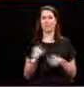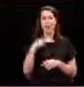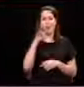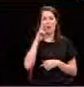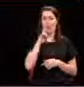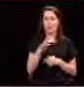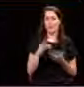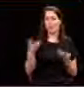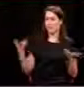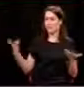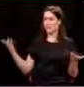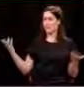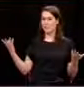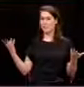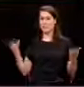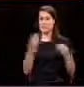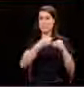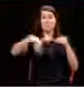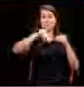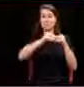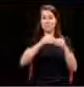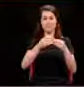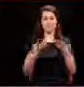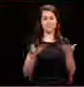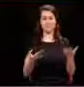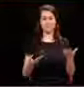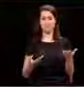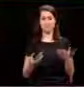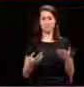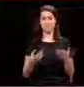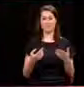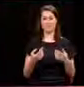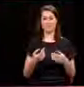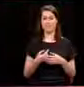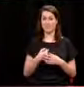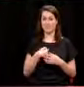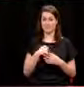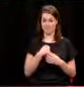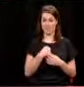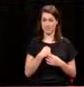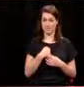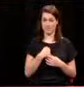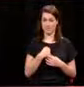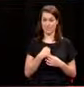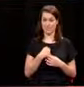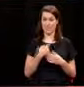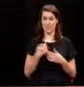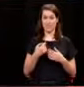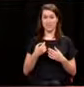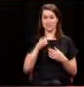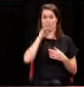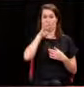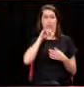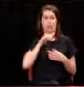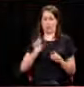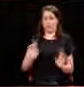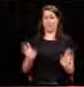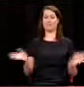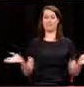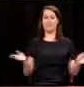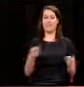esta iniciativa, e também não me admira absolutamente nada, porque só uma grande